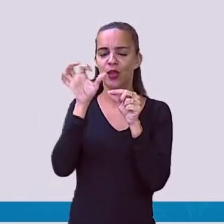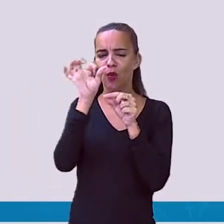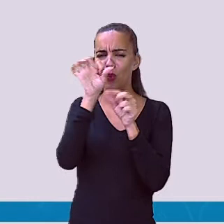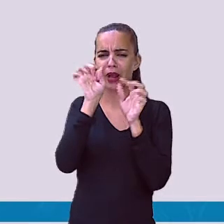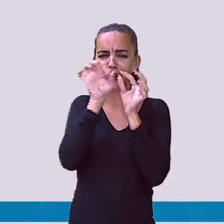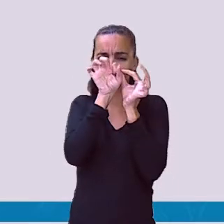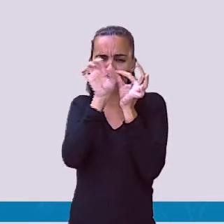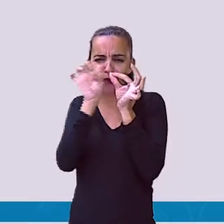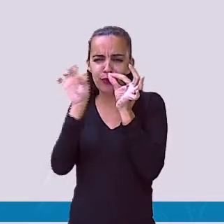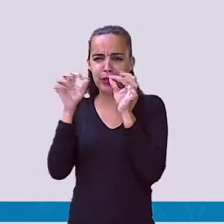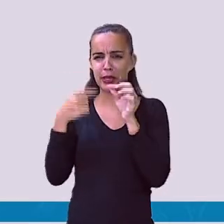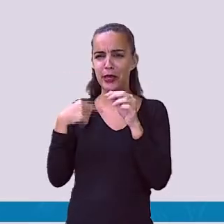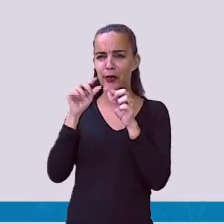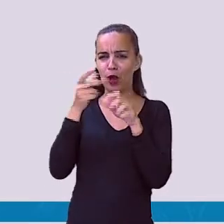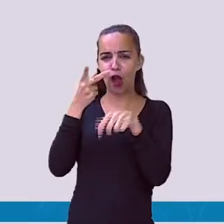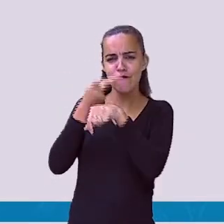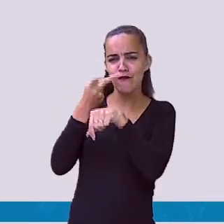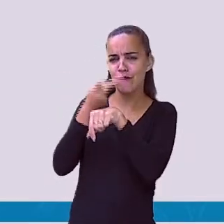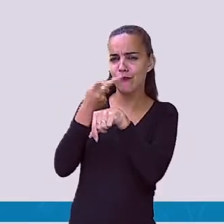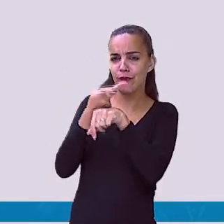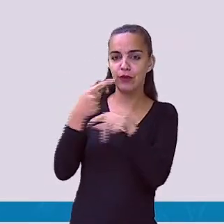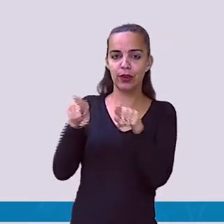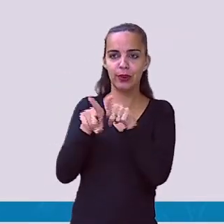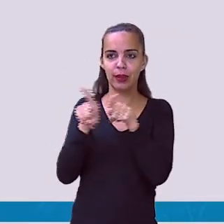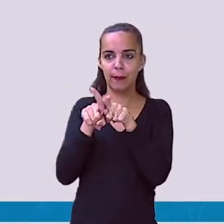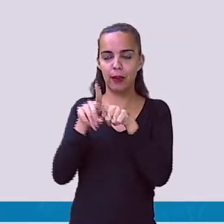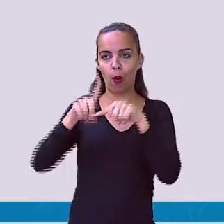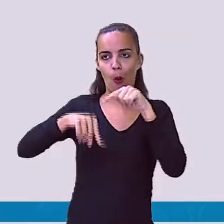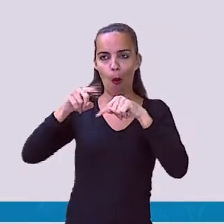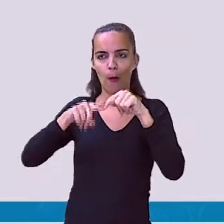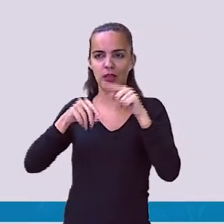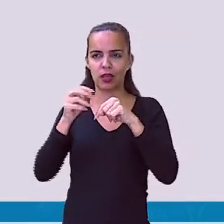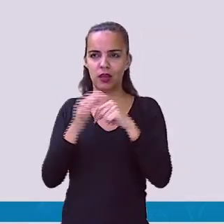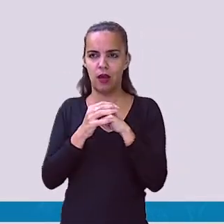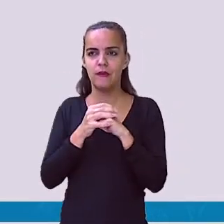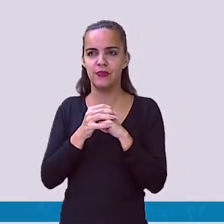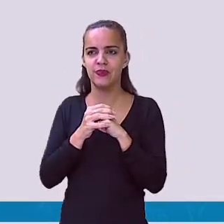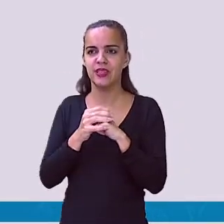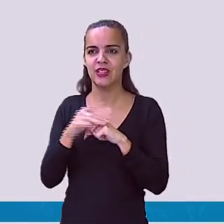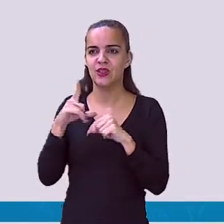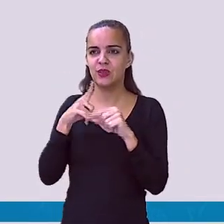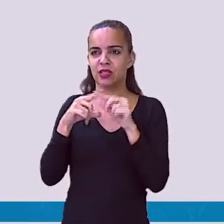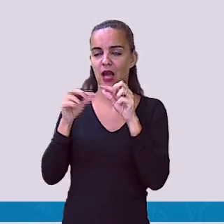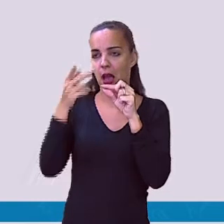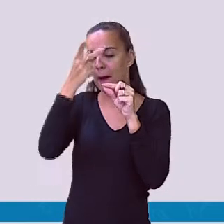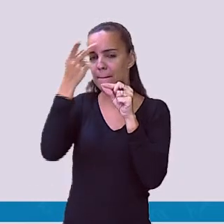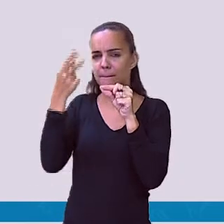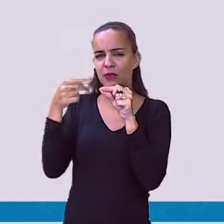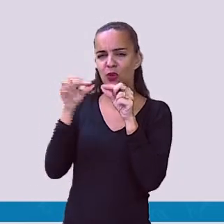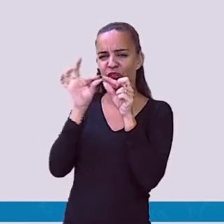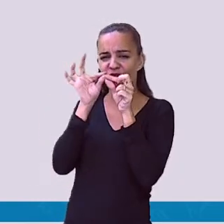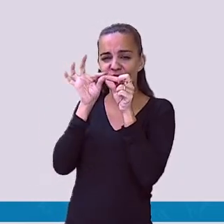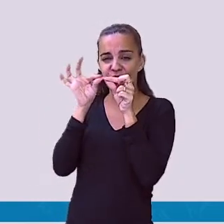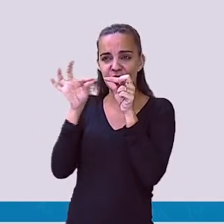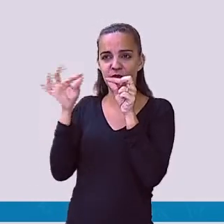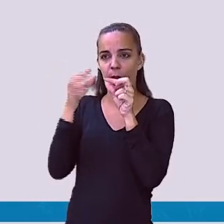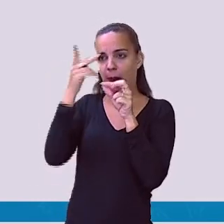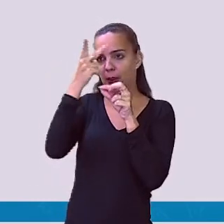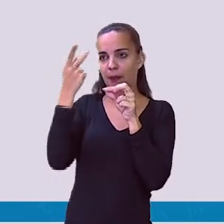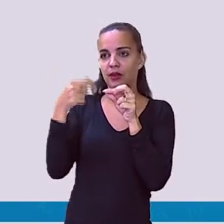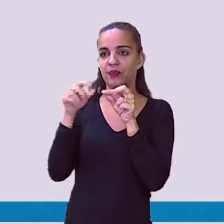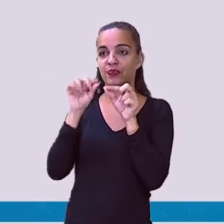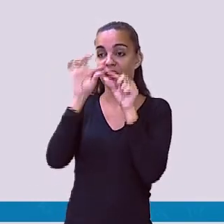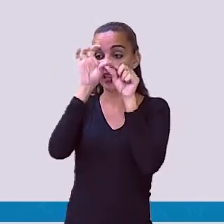cano, um material de vidro que se assemelha a um canudo, mais ou menos daquela espessura. Ele se comunica